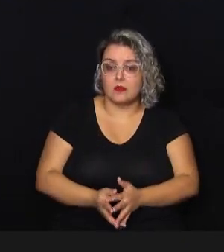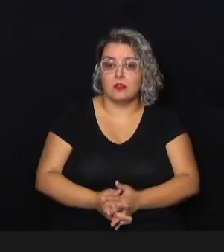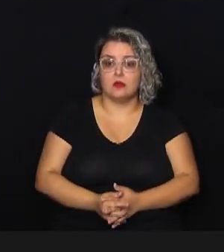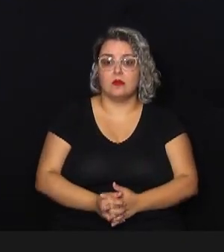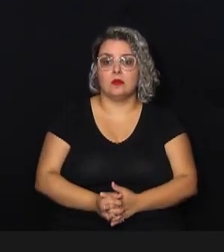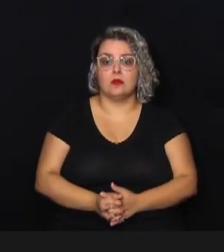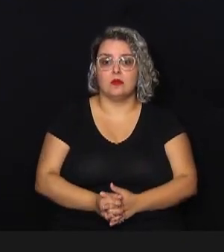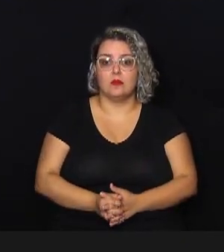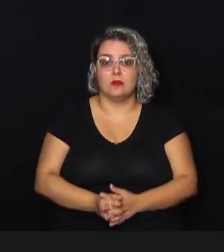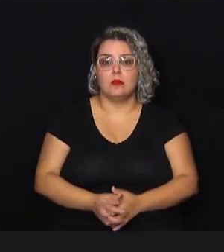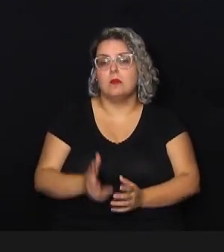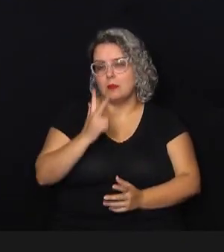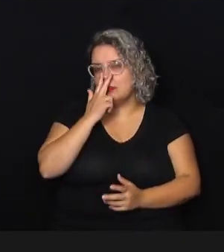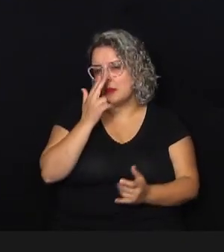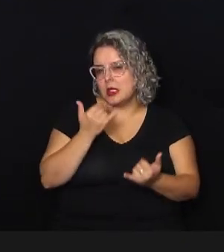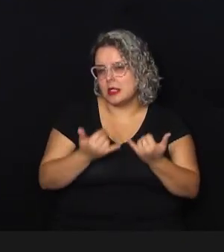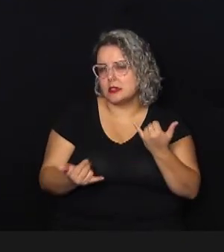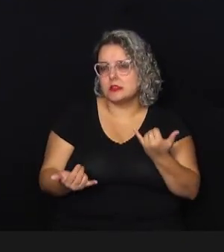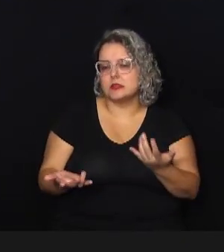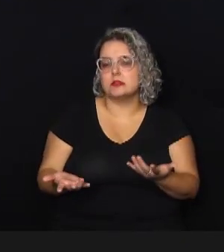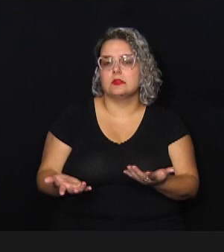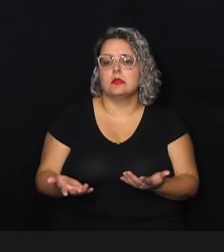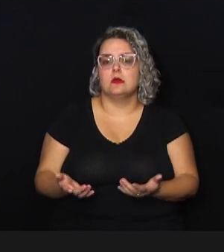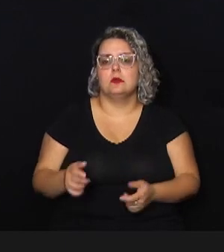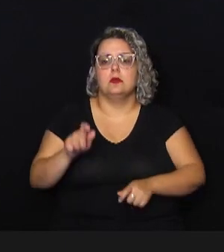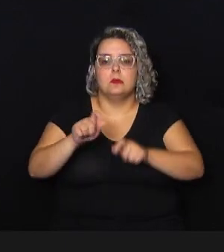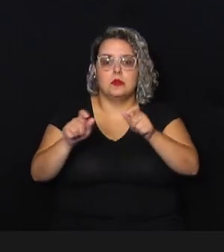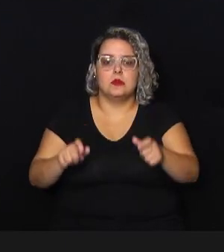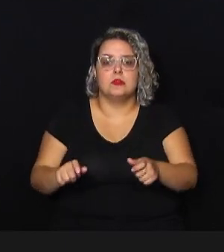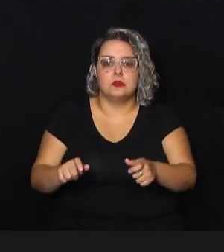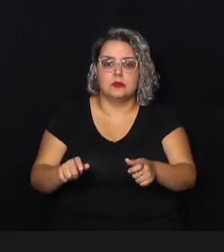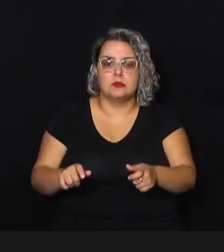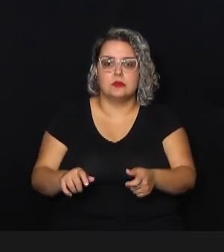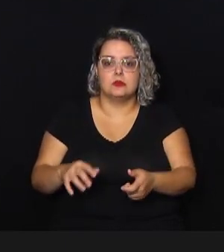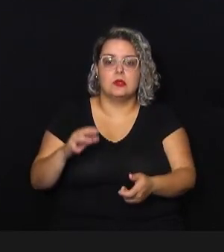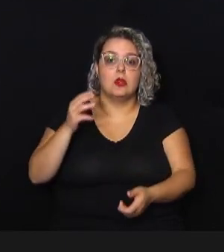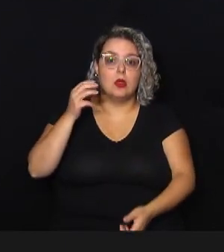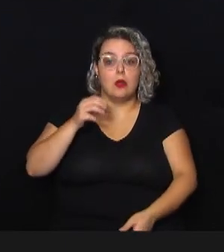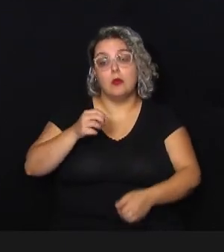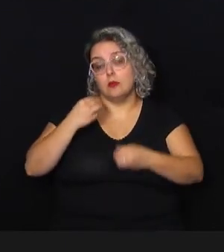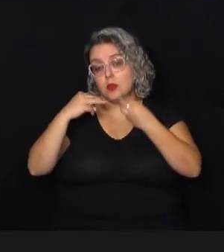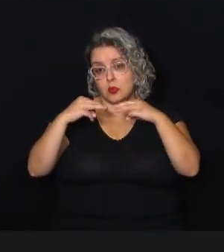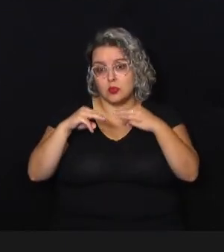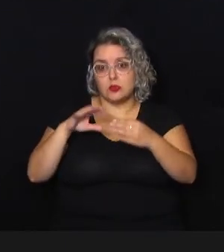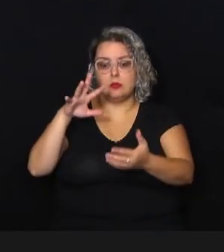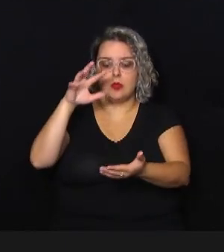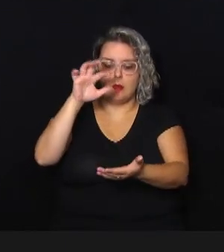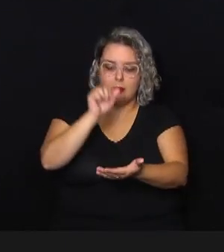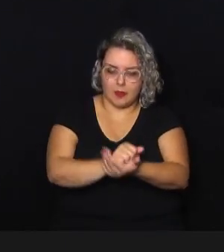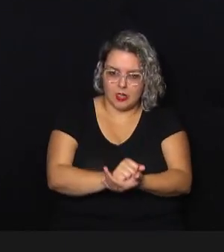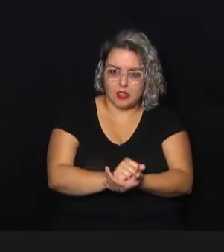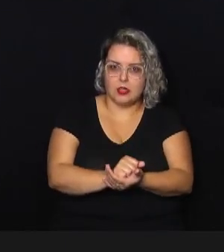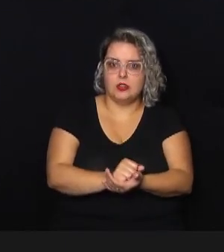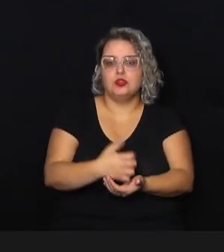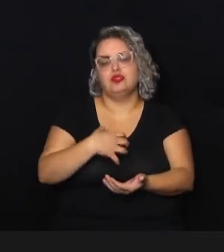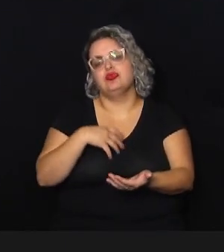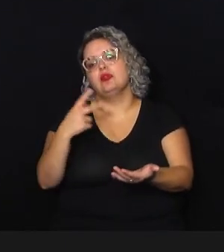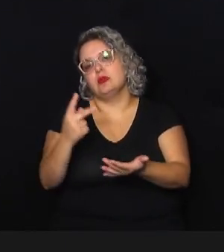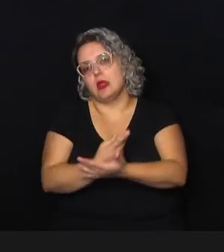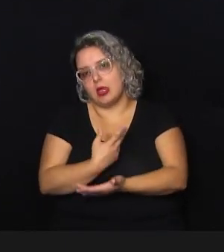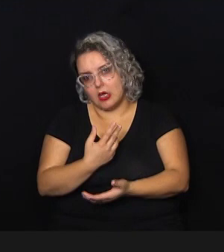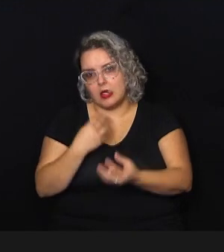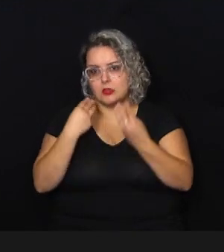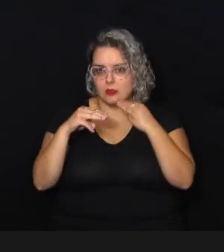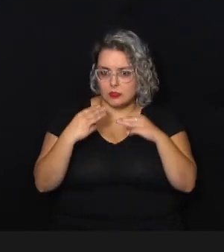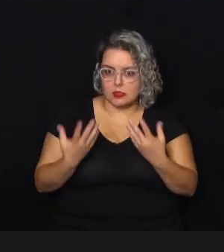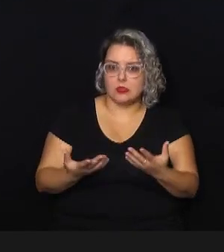muito semelhante, pessoas baixarem músicas da internet de forma também clandestina, né? E com o